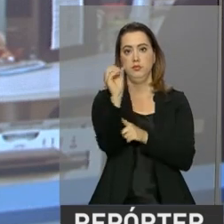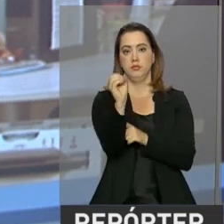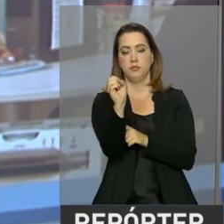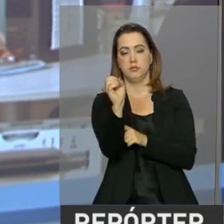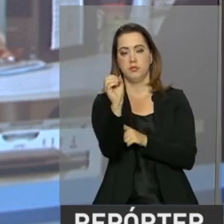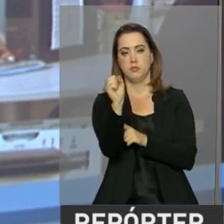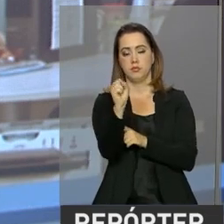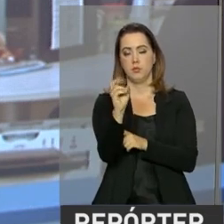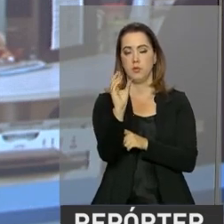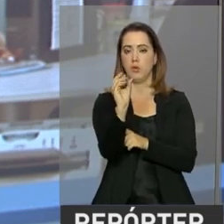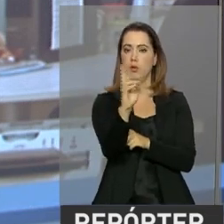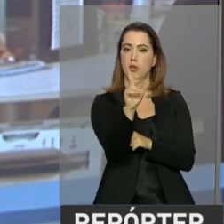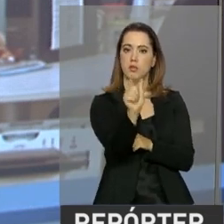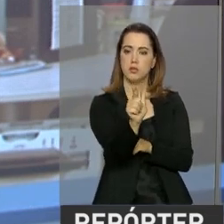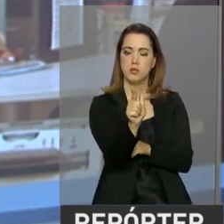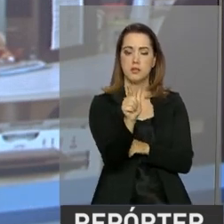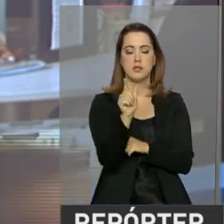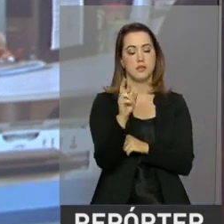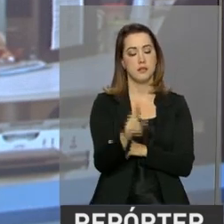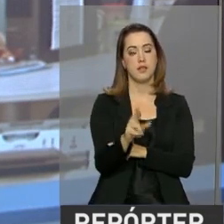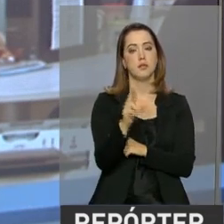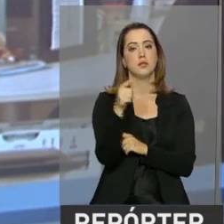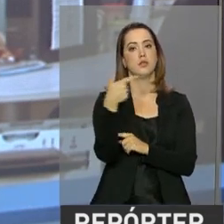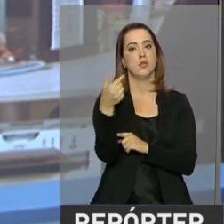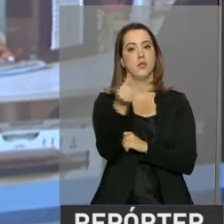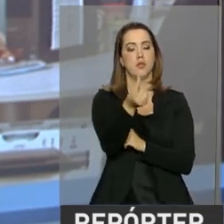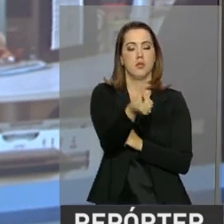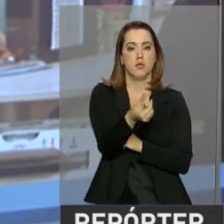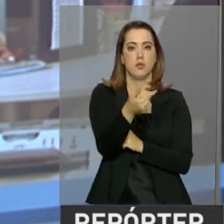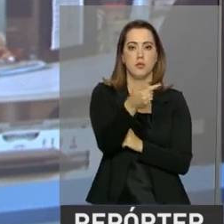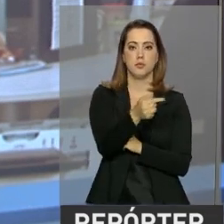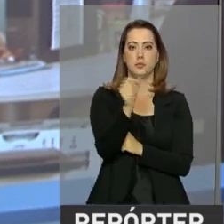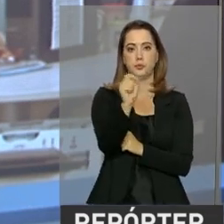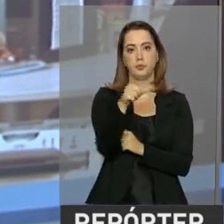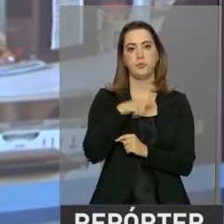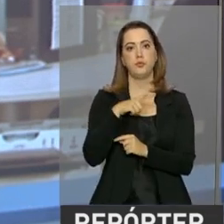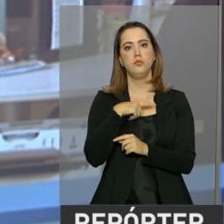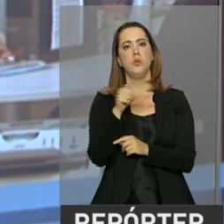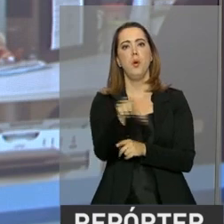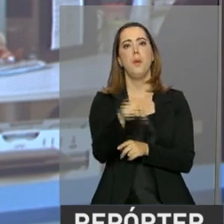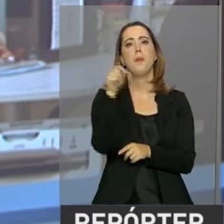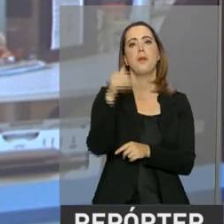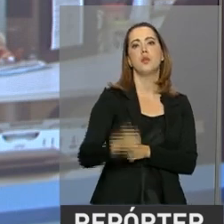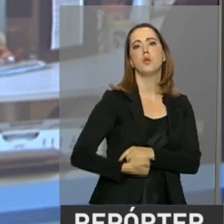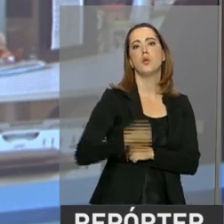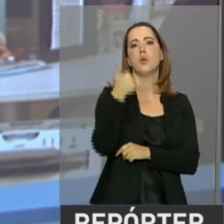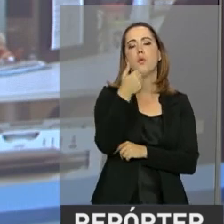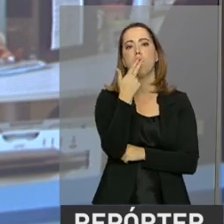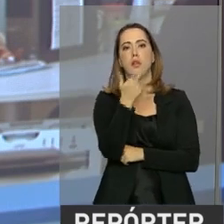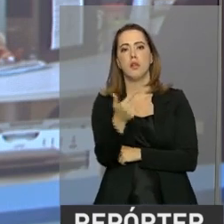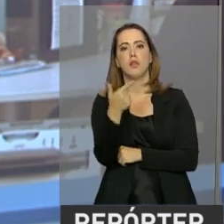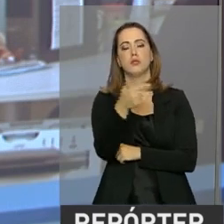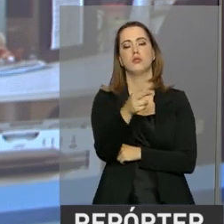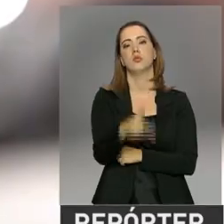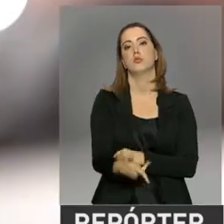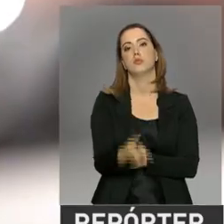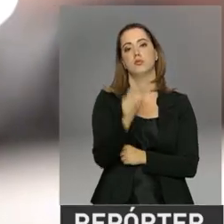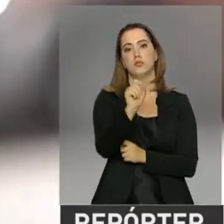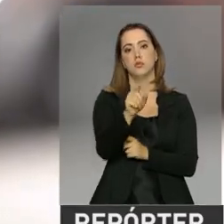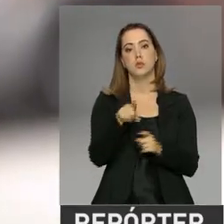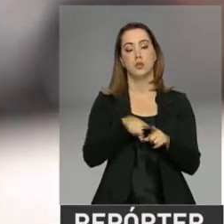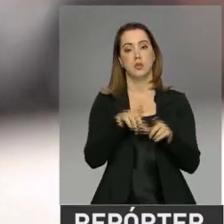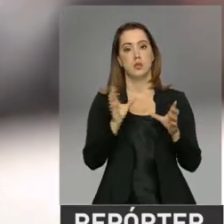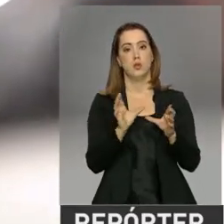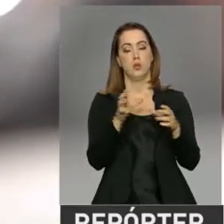dobro de inscritos do ano passado as Produções concorrem a indicações de melhor filme de em língua estrangeira entre as